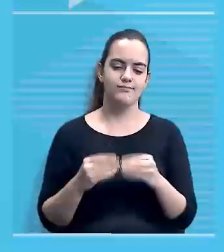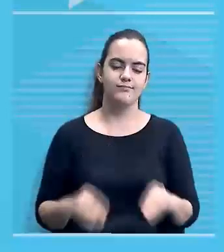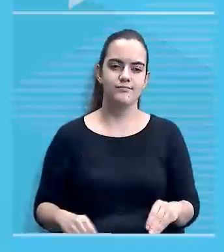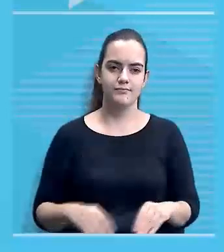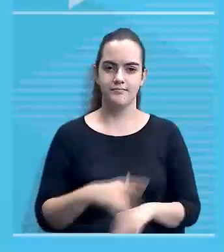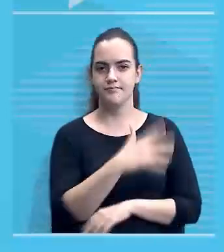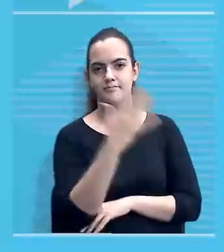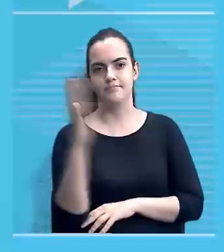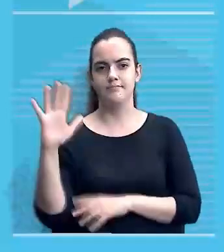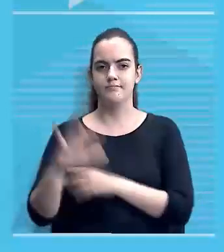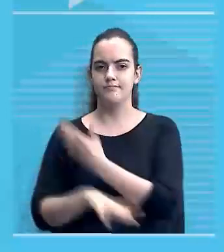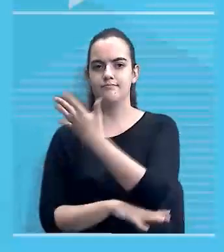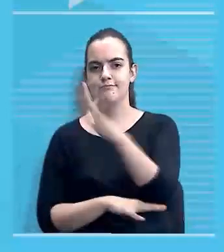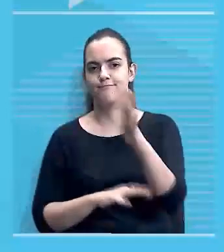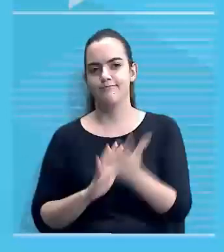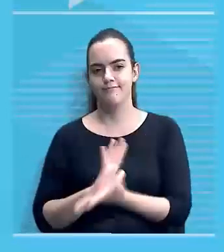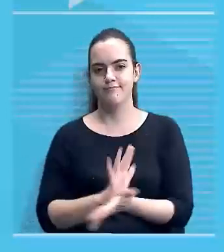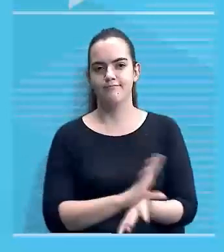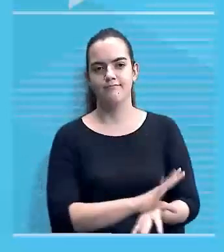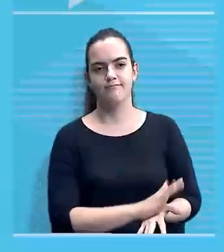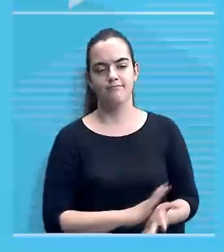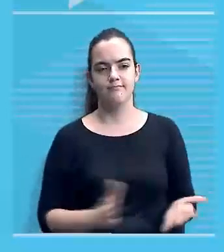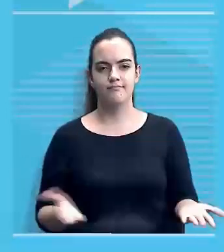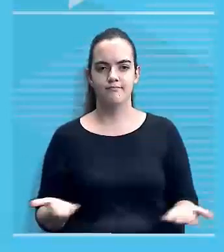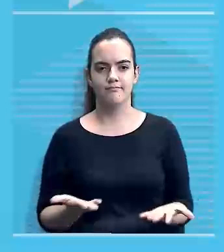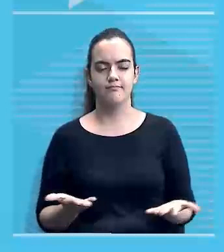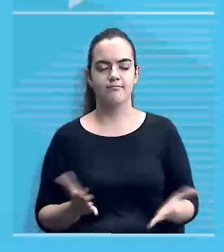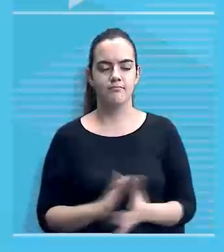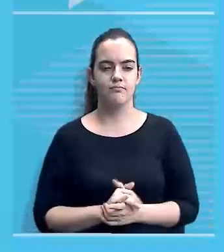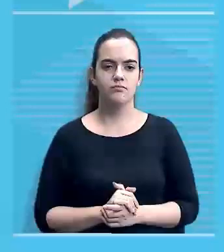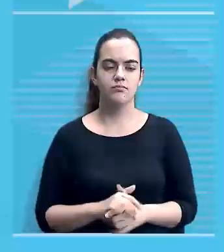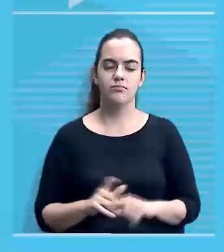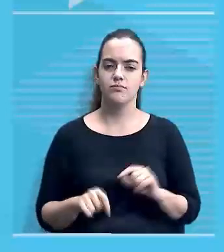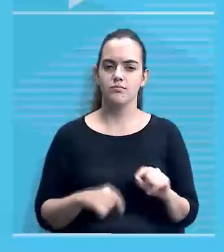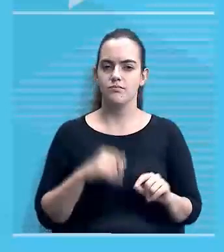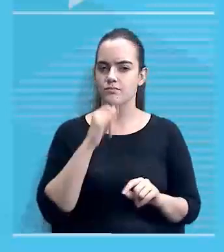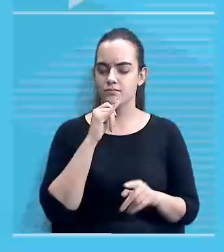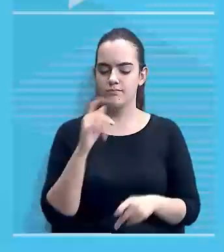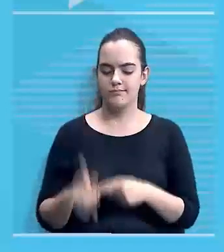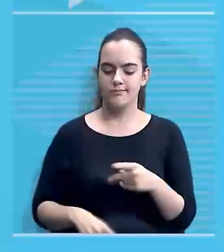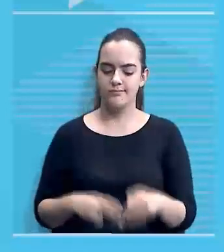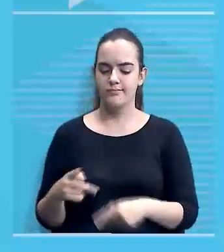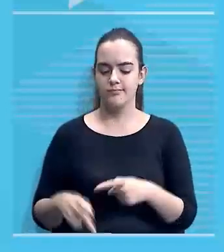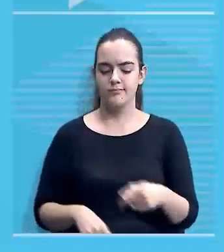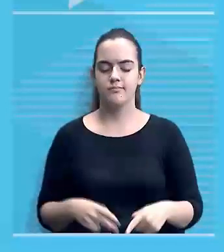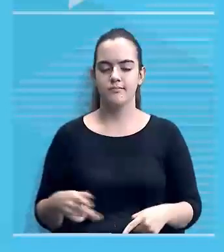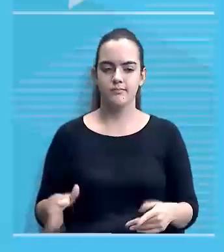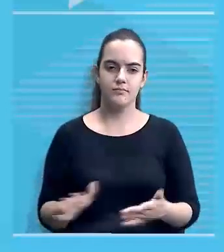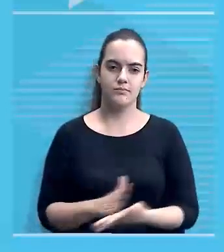crescimento das cidades tem provocado problemas à população relacionadas ao ambiente natural